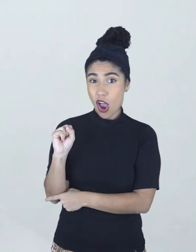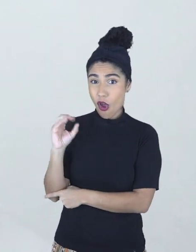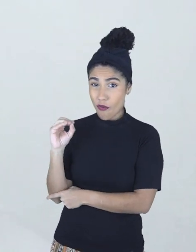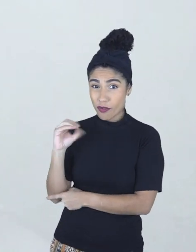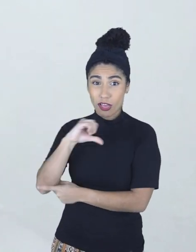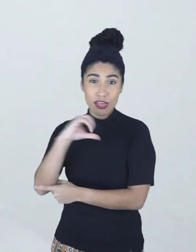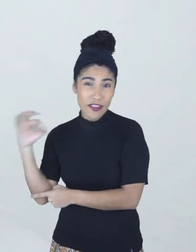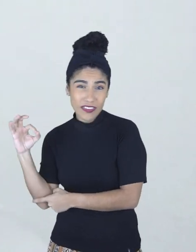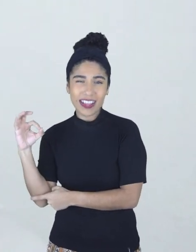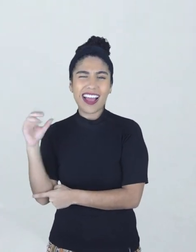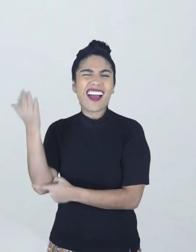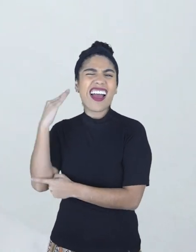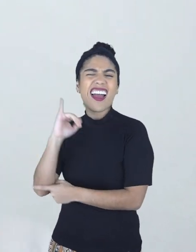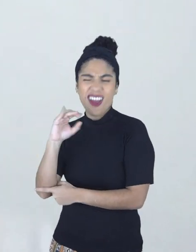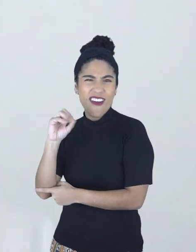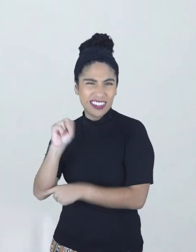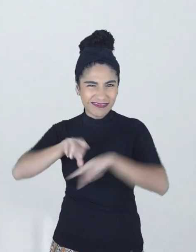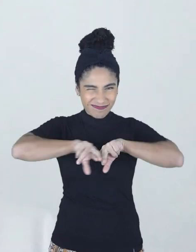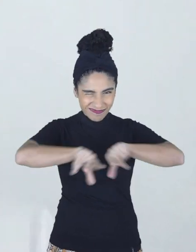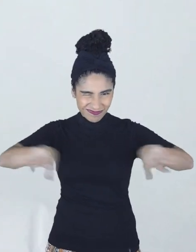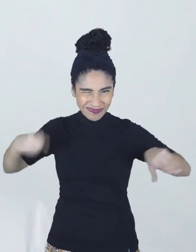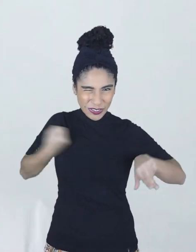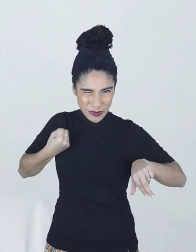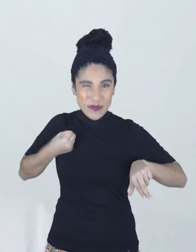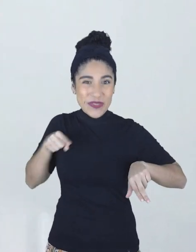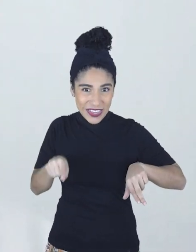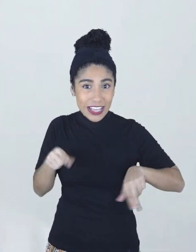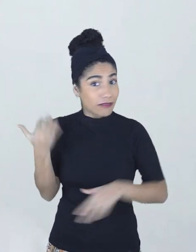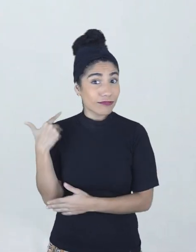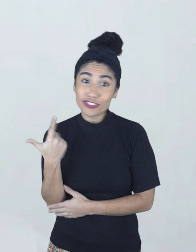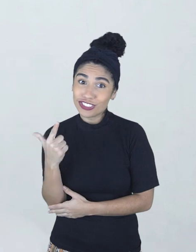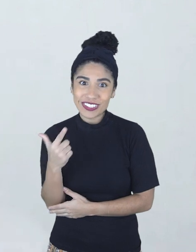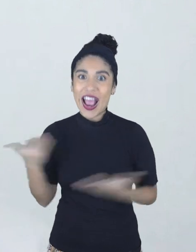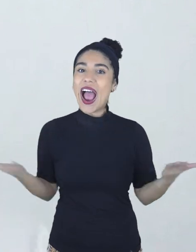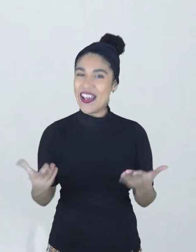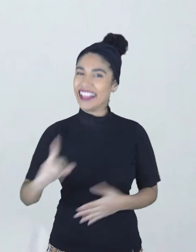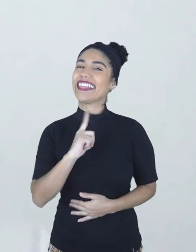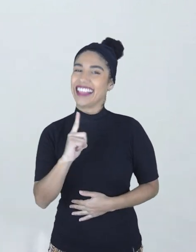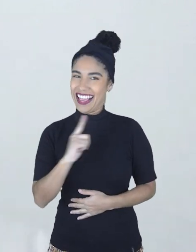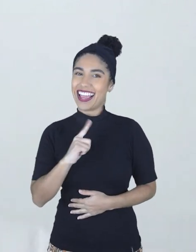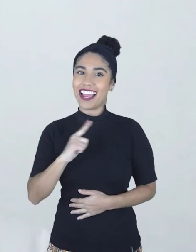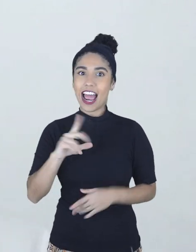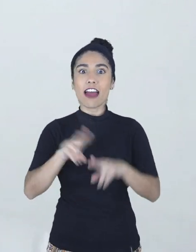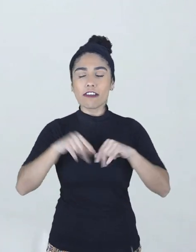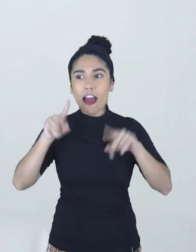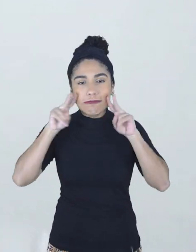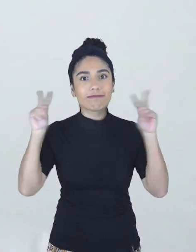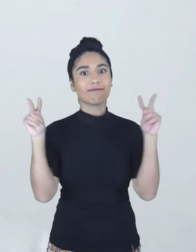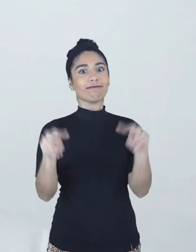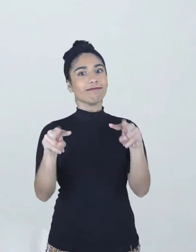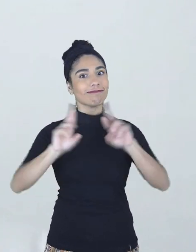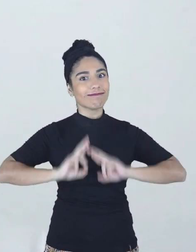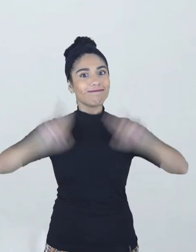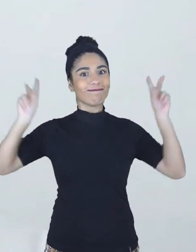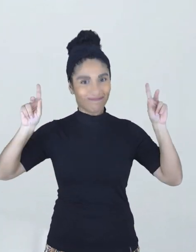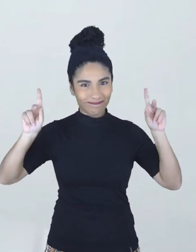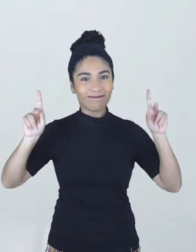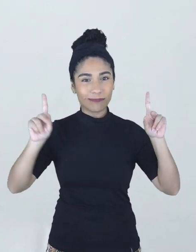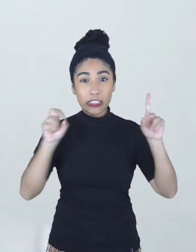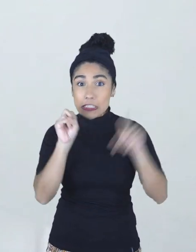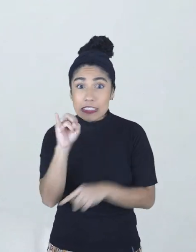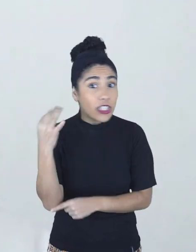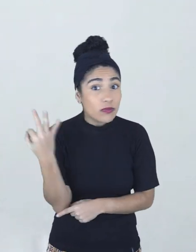14 mil TS dizendo enfim nós temos tudo começamos né diferente olha se não dá certo